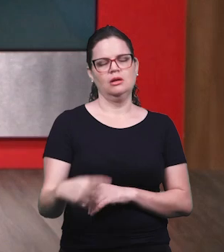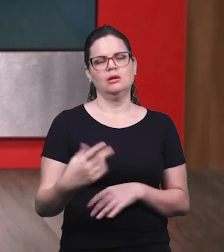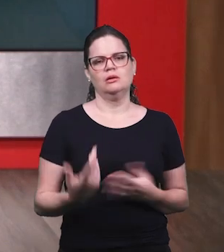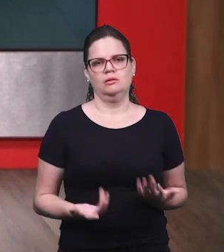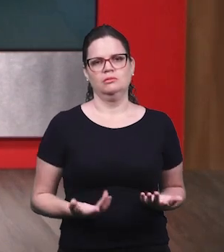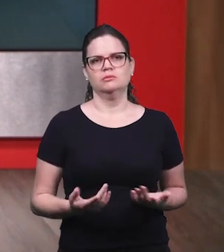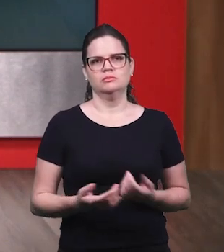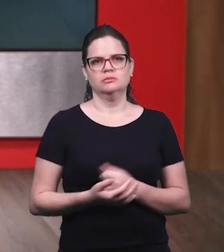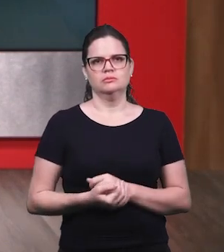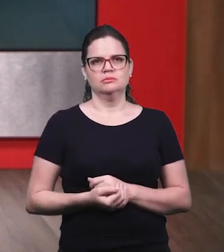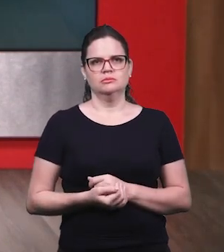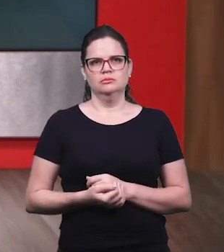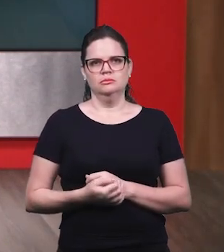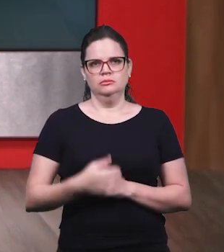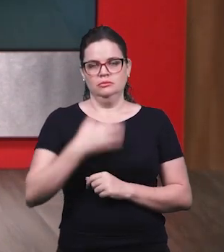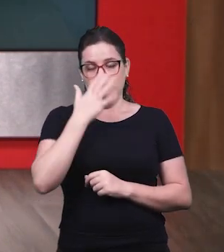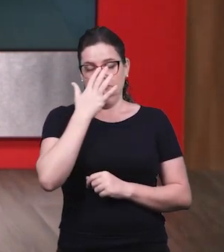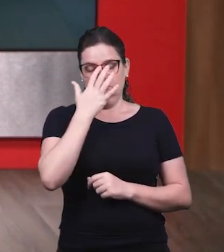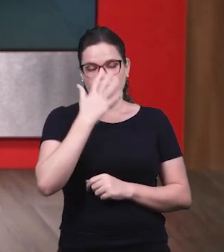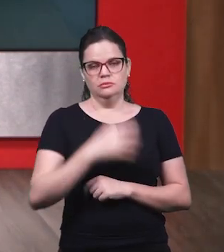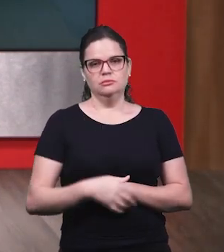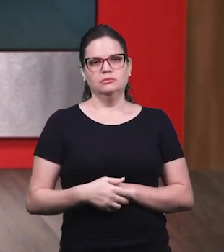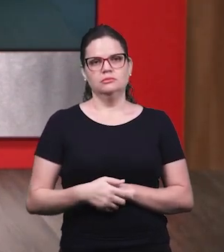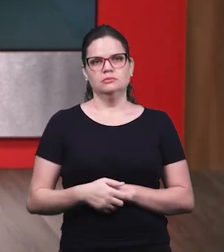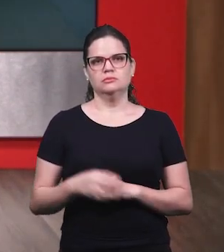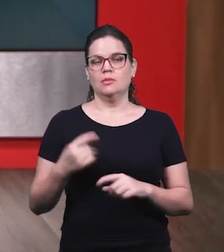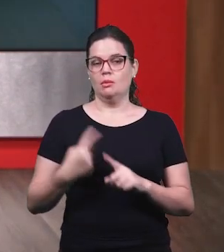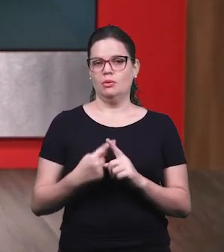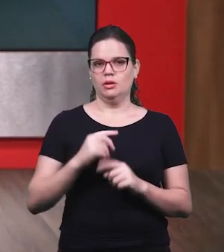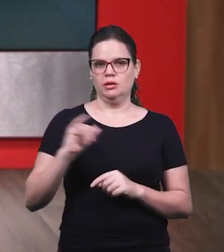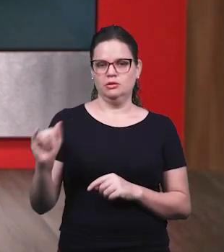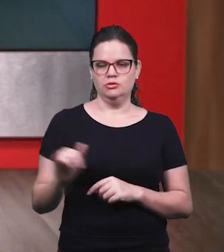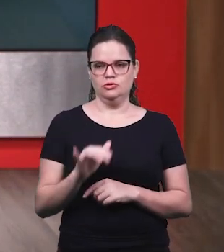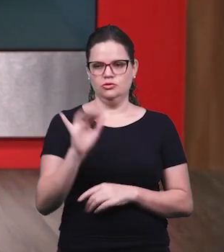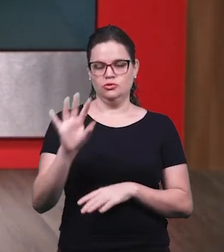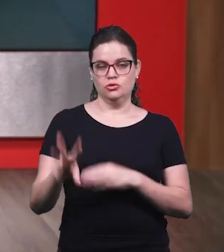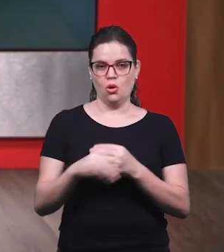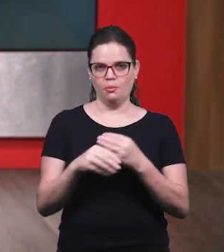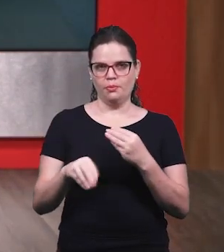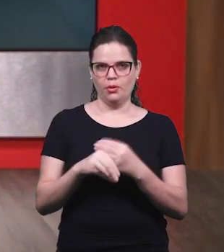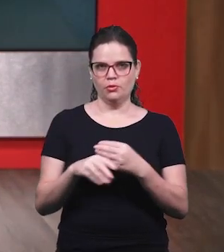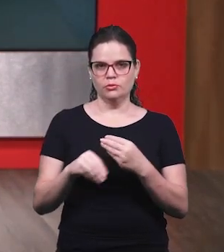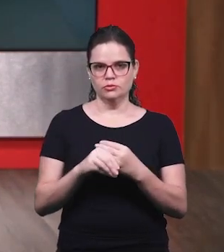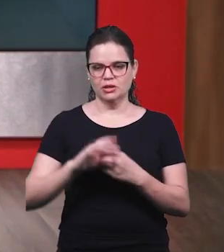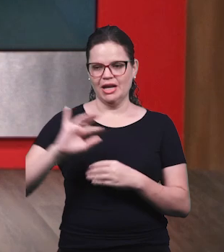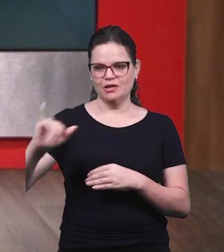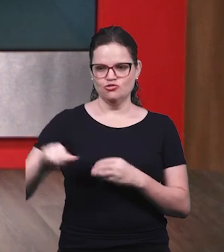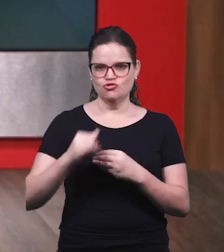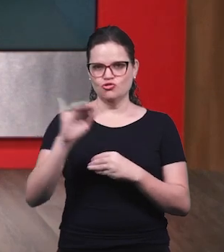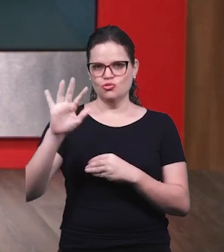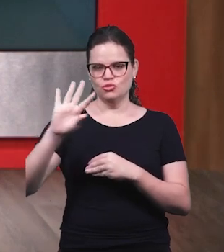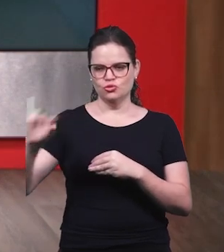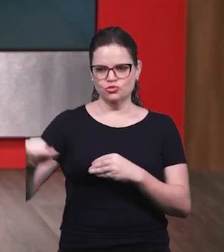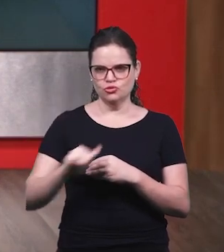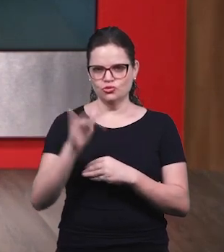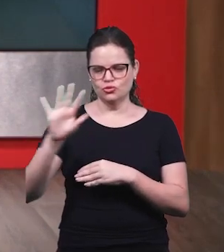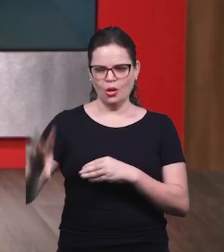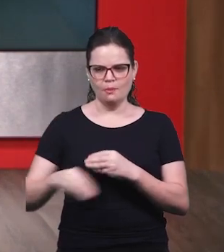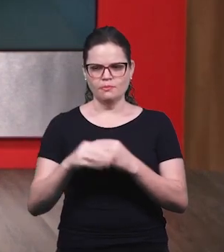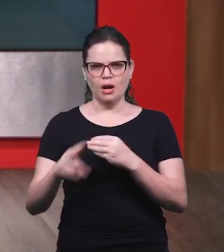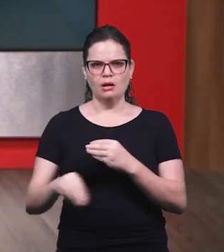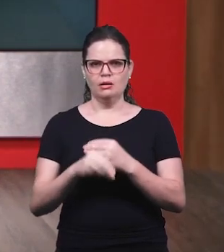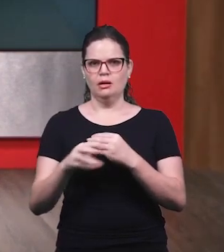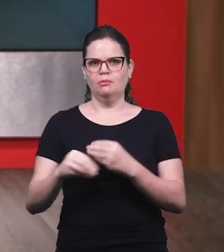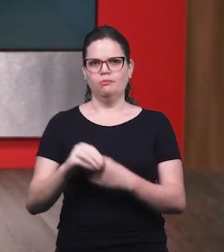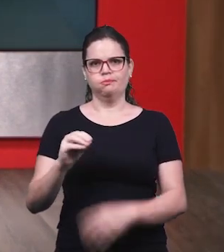sua receita com valor de juros, porque o juro composto, quando é juro sobre juro, o montante